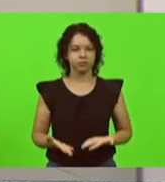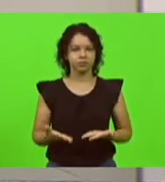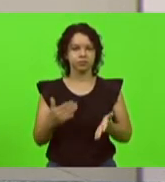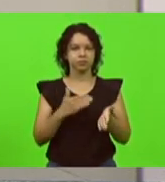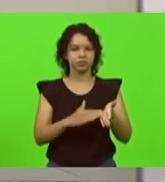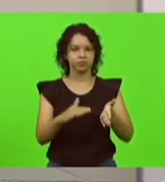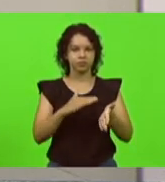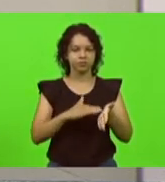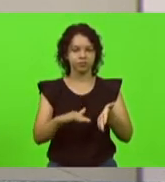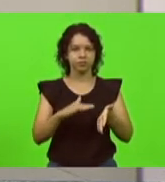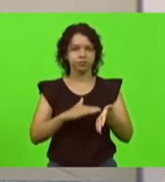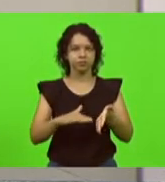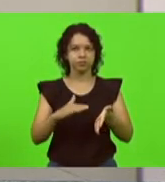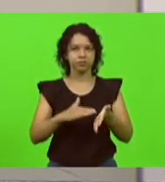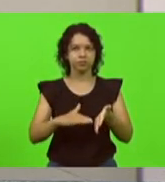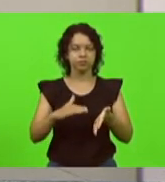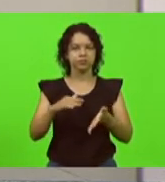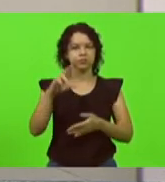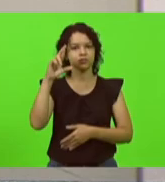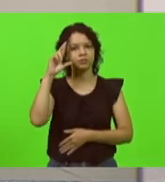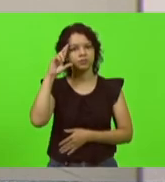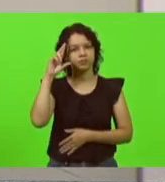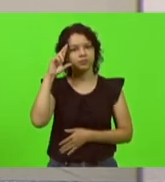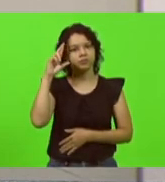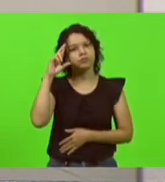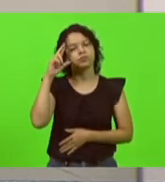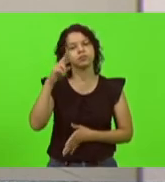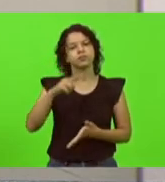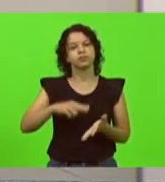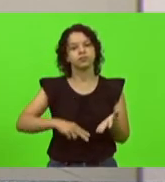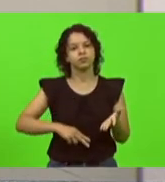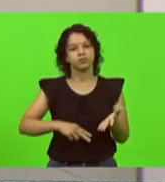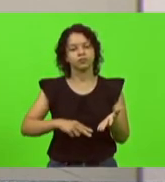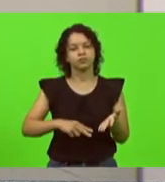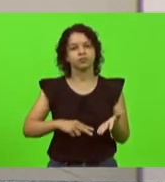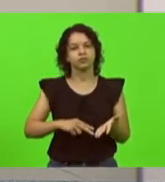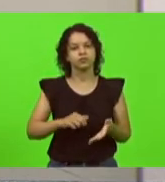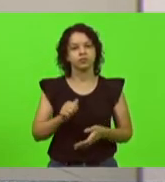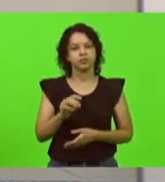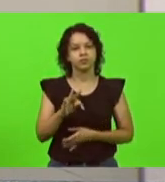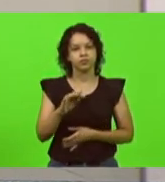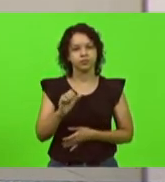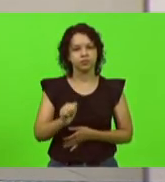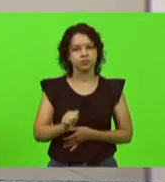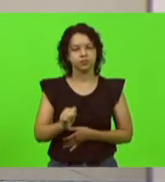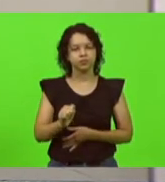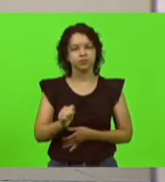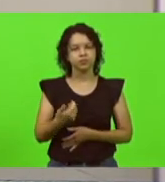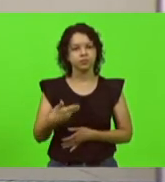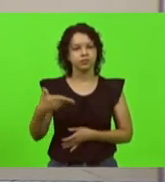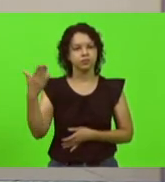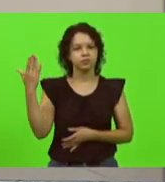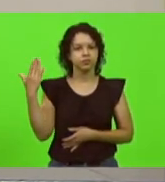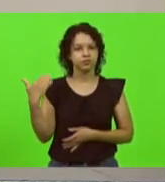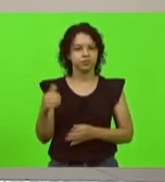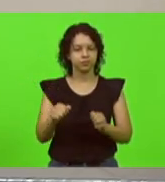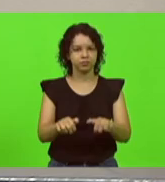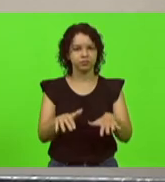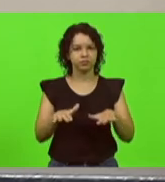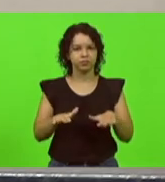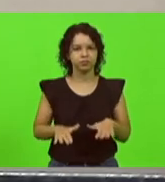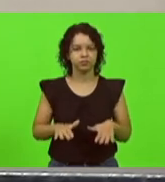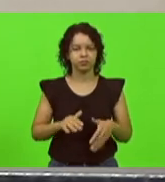secretário Ricardo Alma para proceder à leitura da ata das últimas sessões.